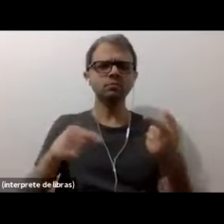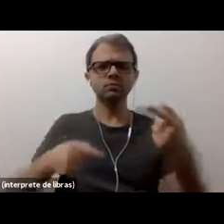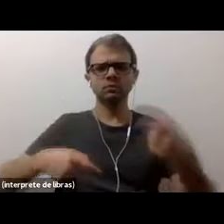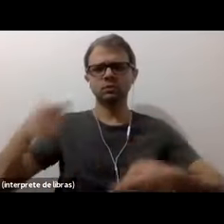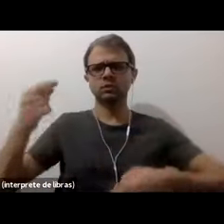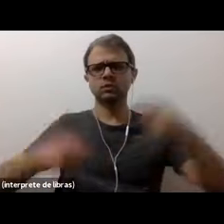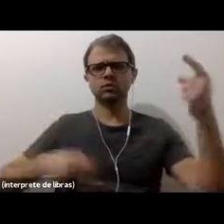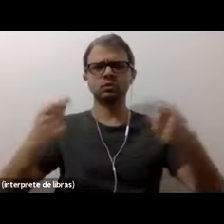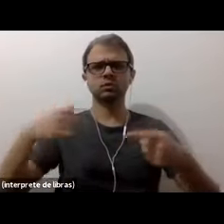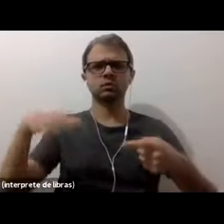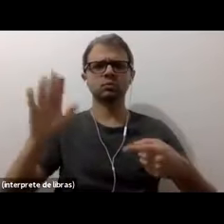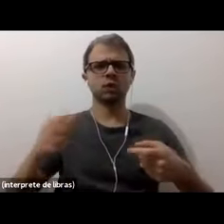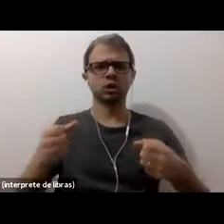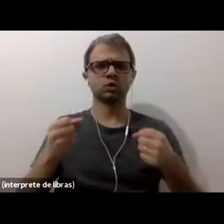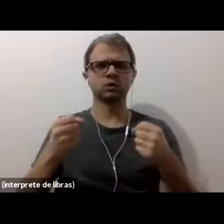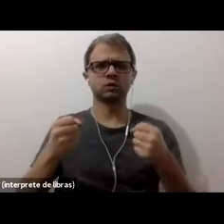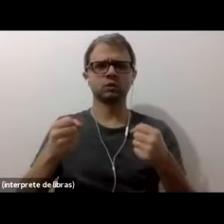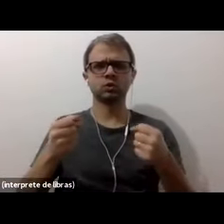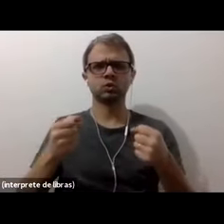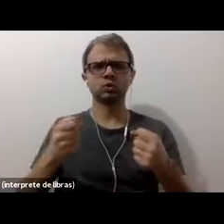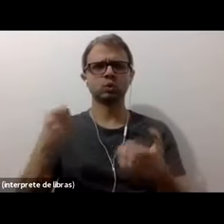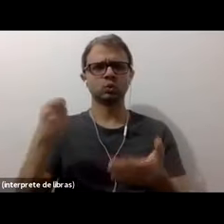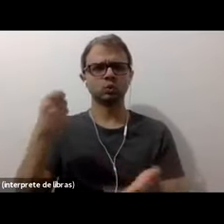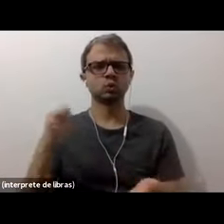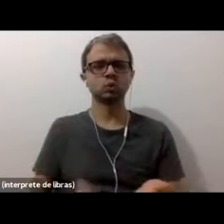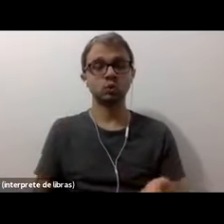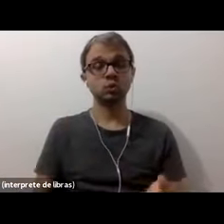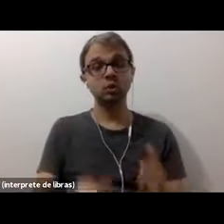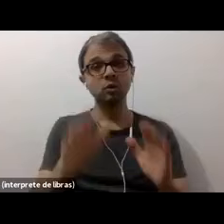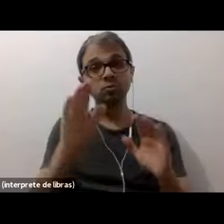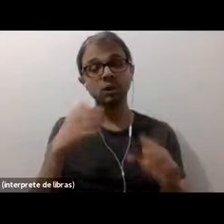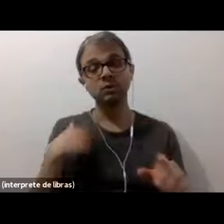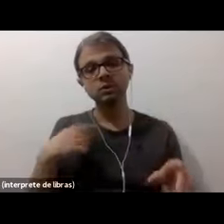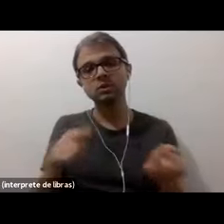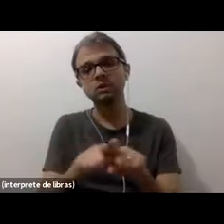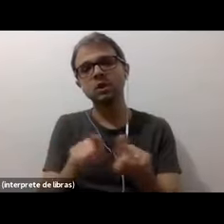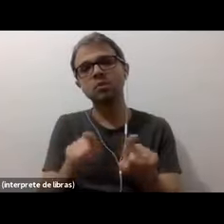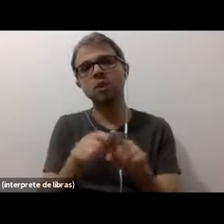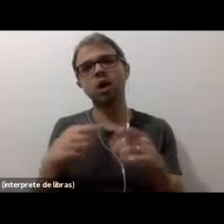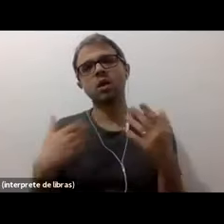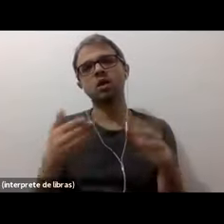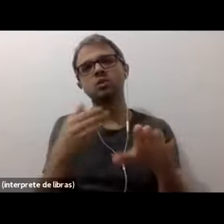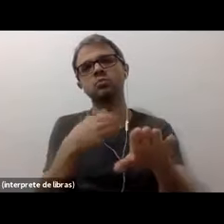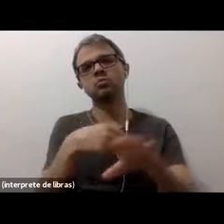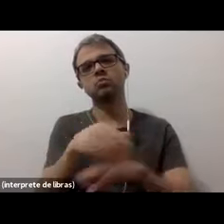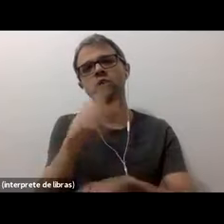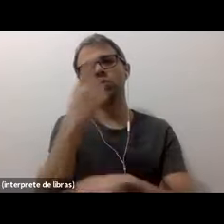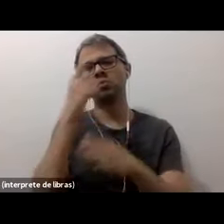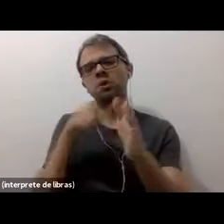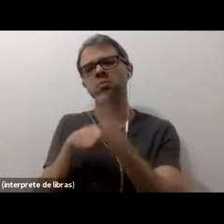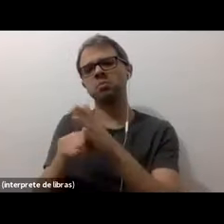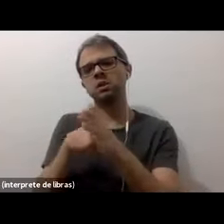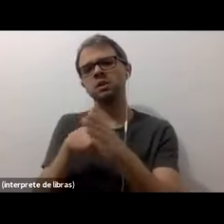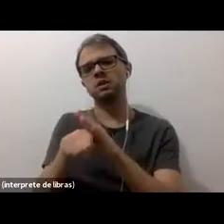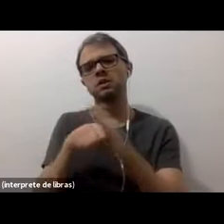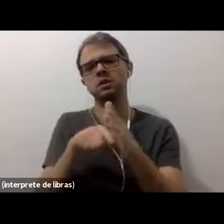do retorno às aulas, mas pensando nisso, eu trago um dado que foi publicado pelo Instituto Fiocruz